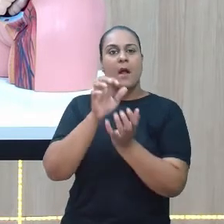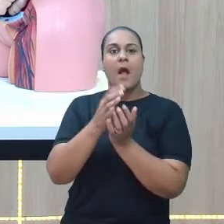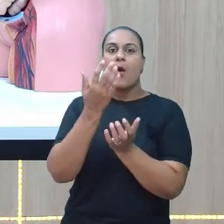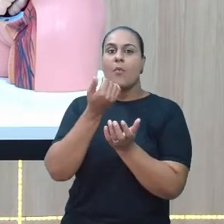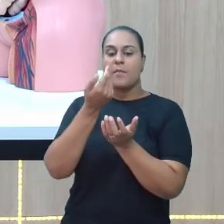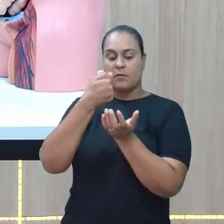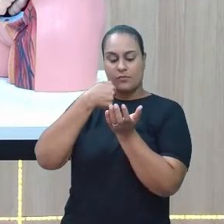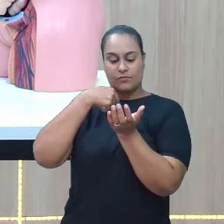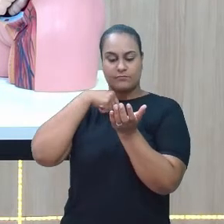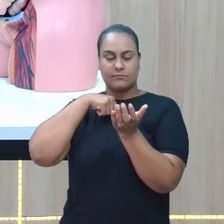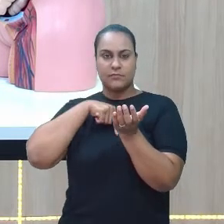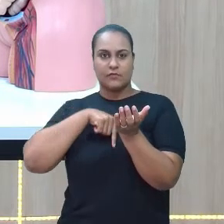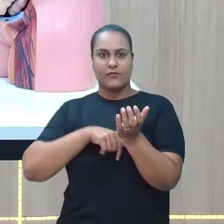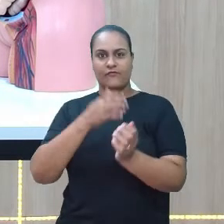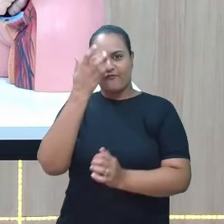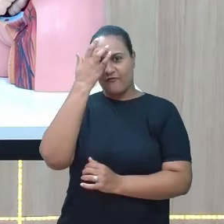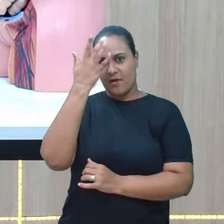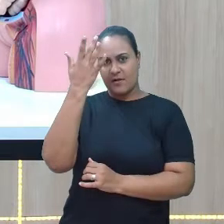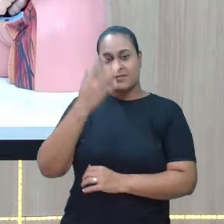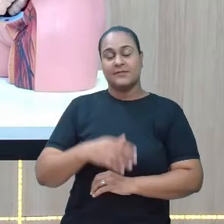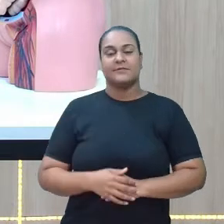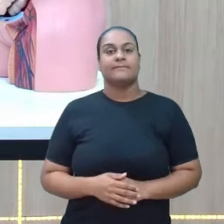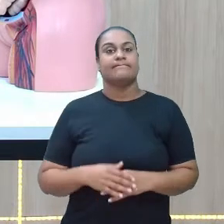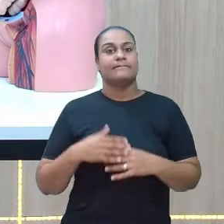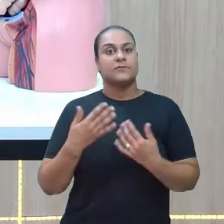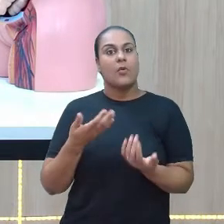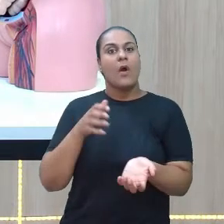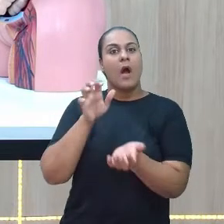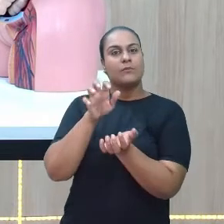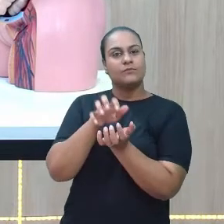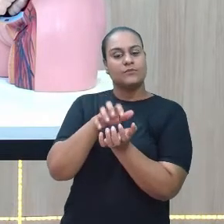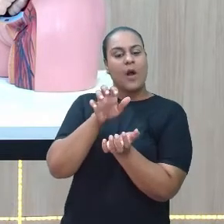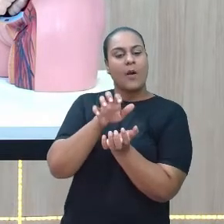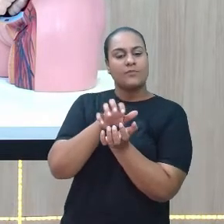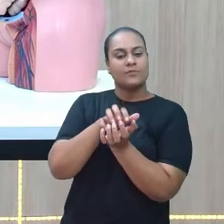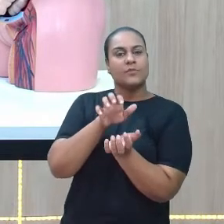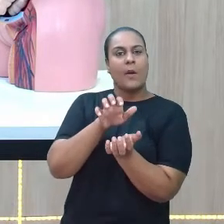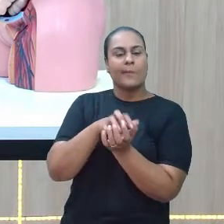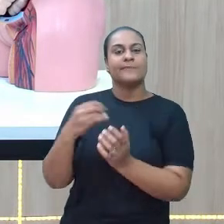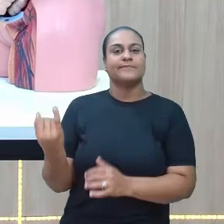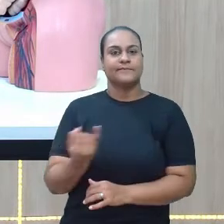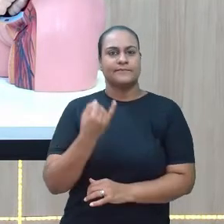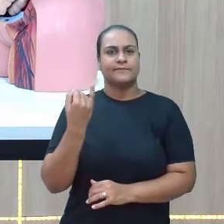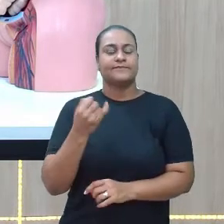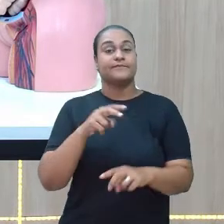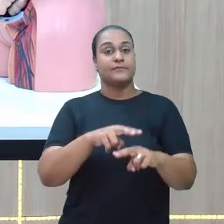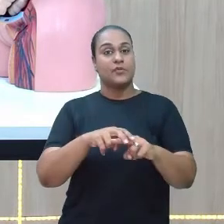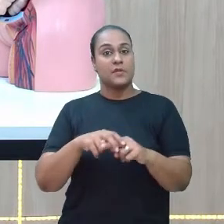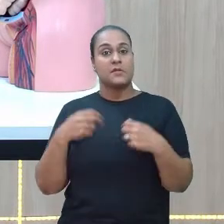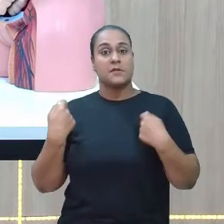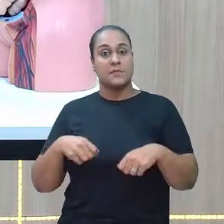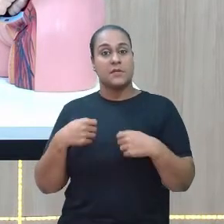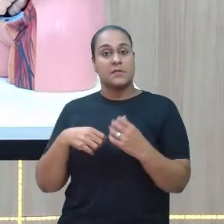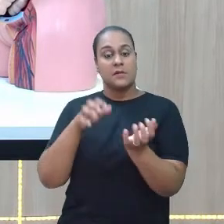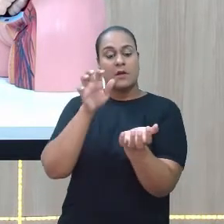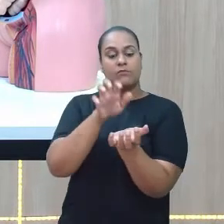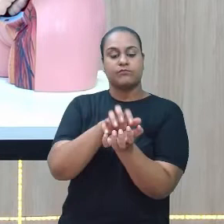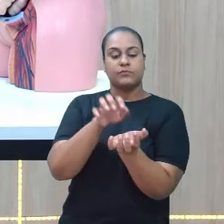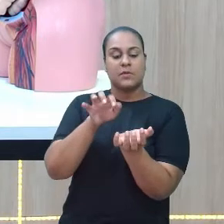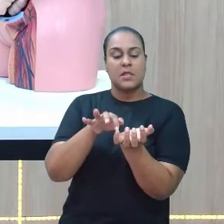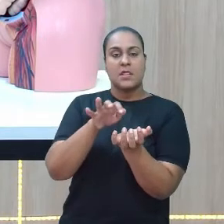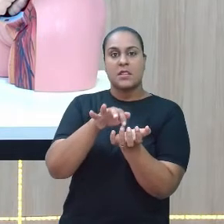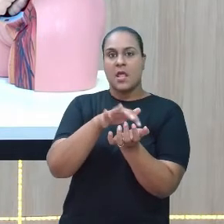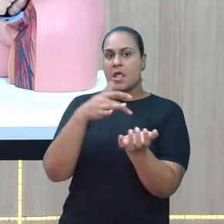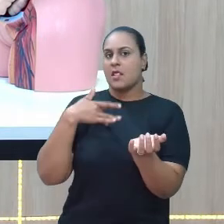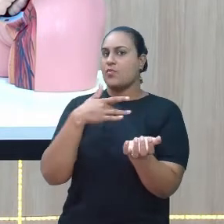de forma mais fácil. Então, a mastigação é muito importante. Então, por isso que precisamos de dentes